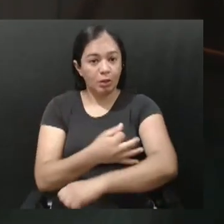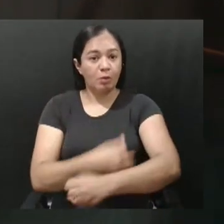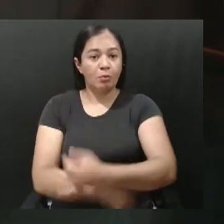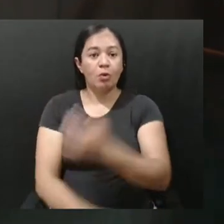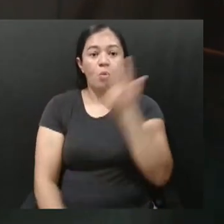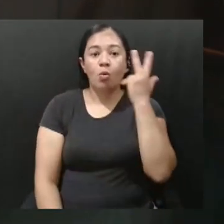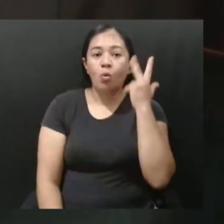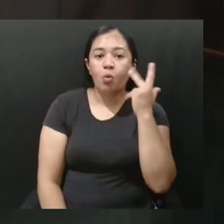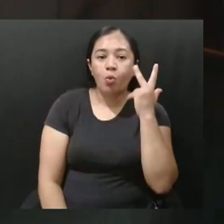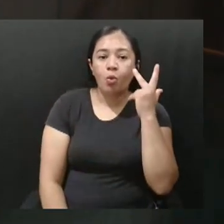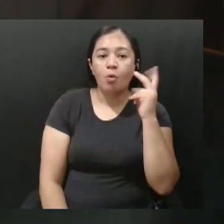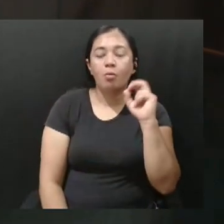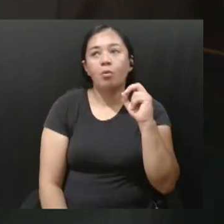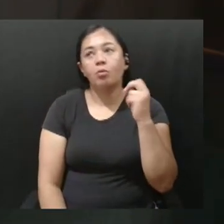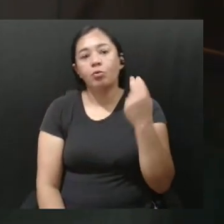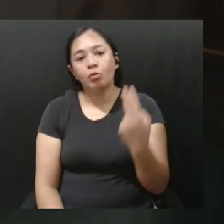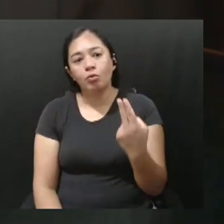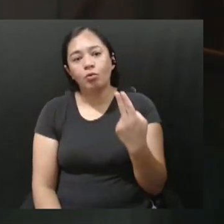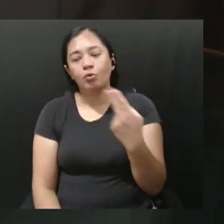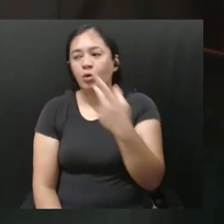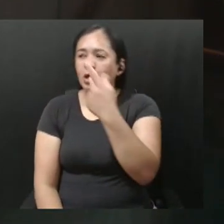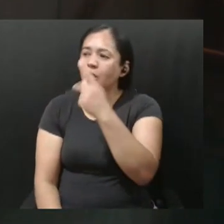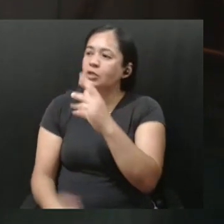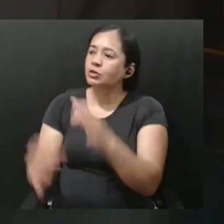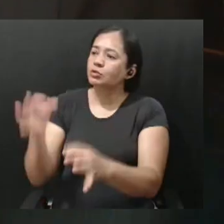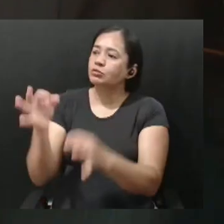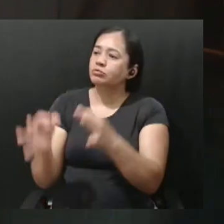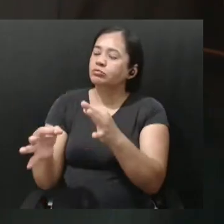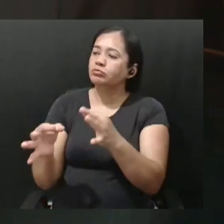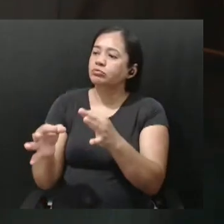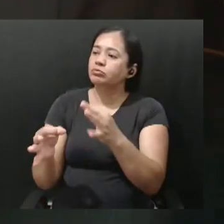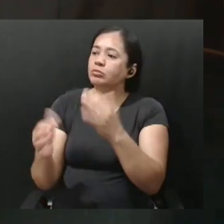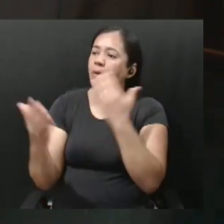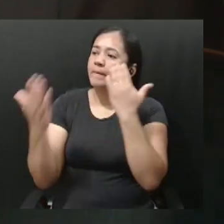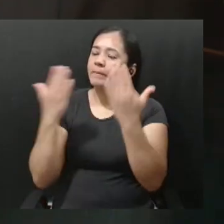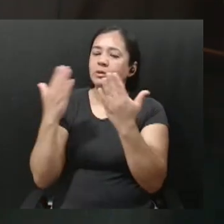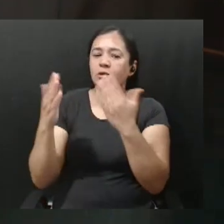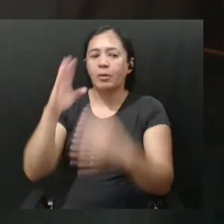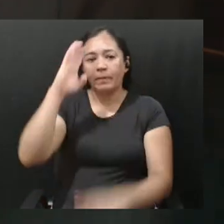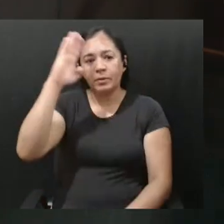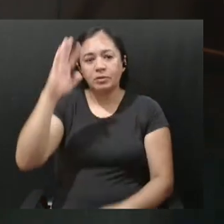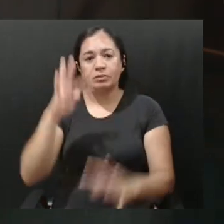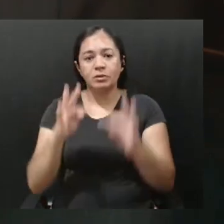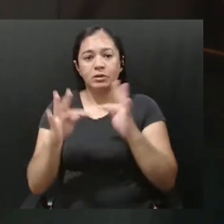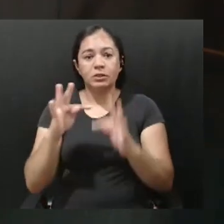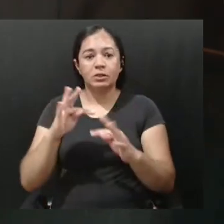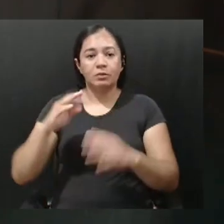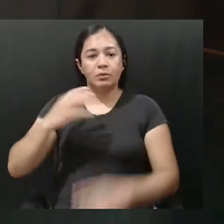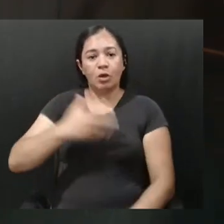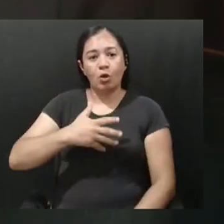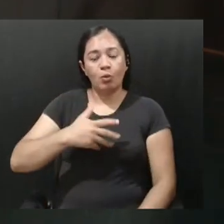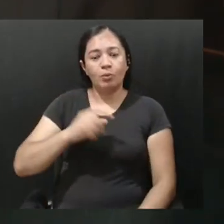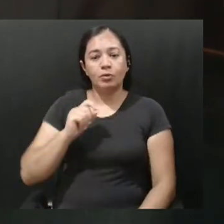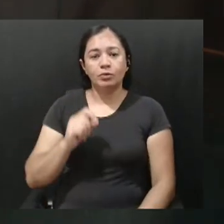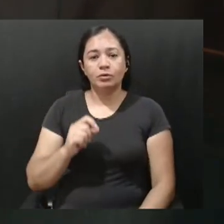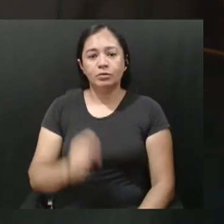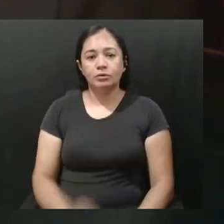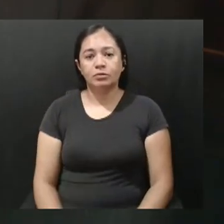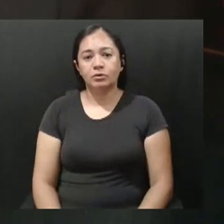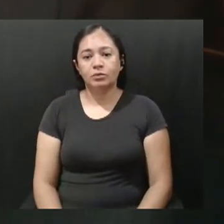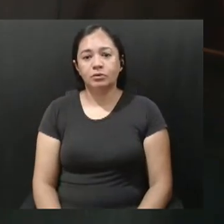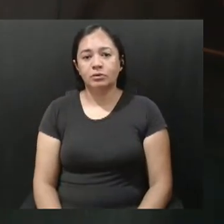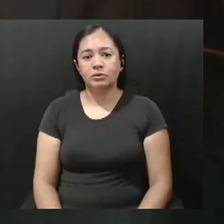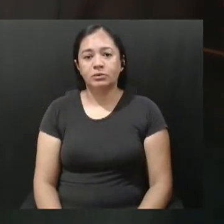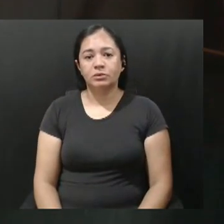sua avaliação como psicólogo, né, e principalmente terapia uhum. cognitivo-comportamental, essa volta, esse regresso